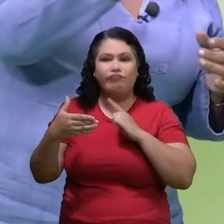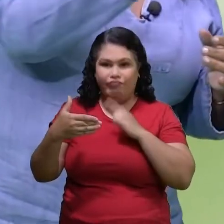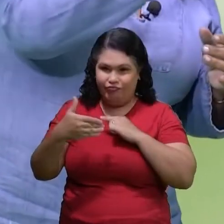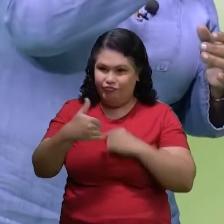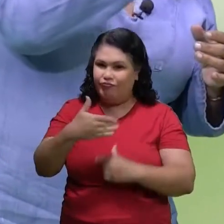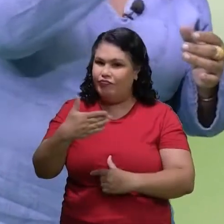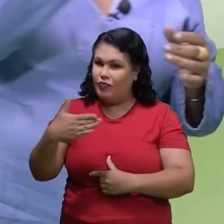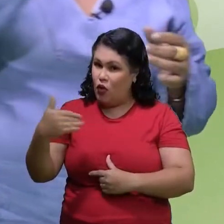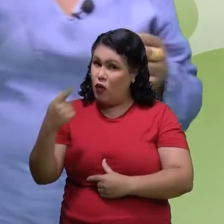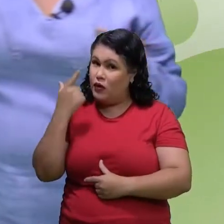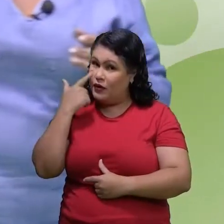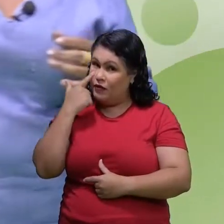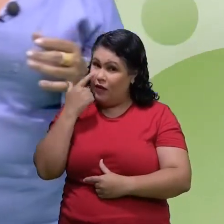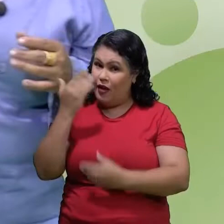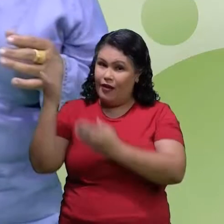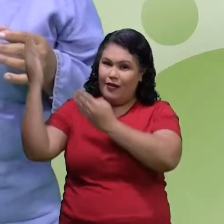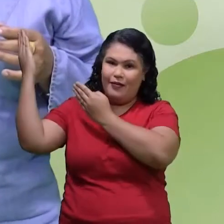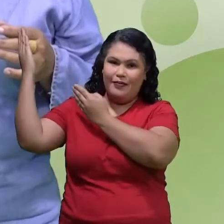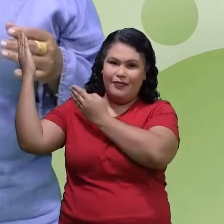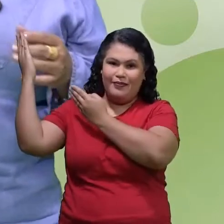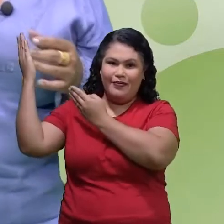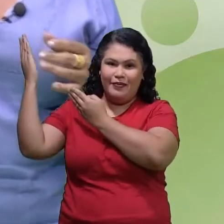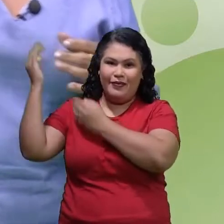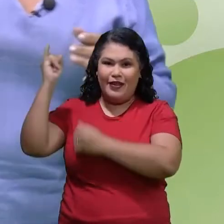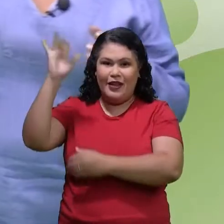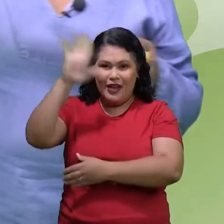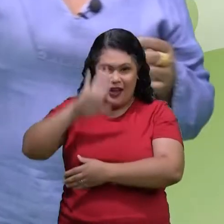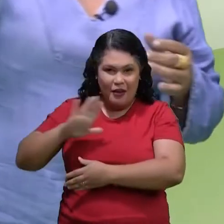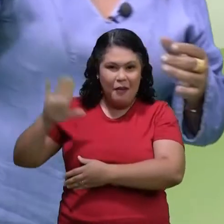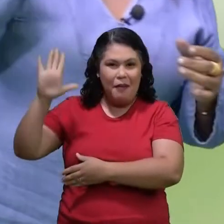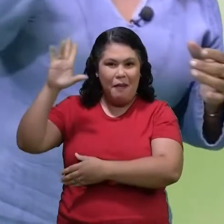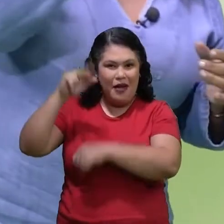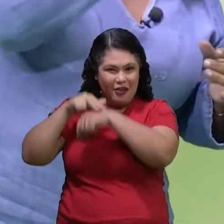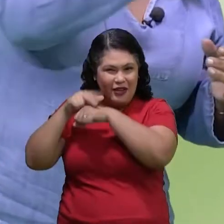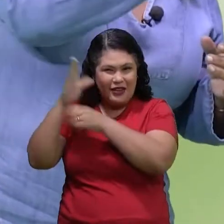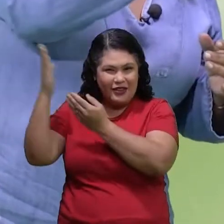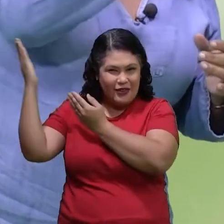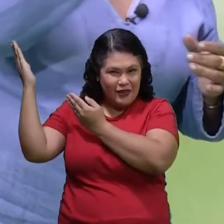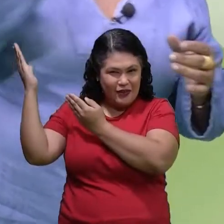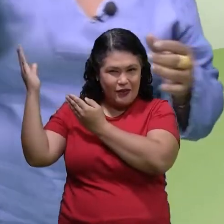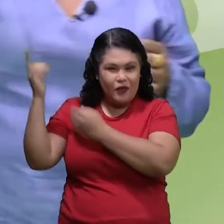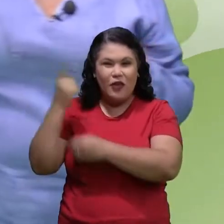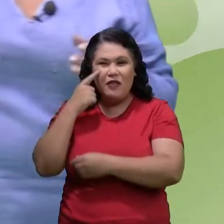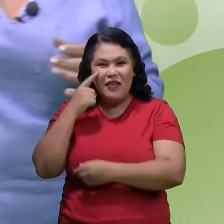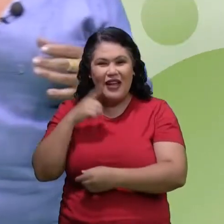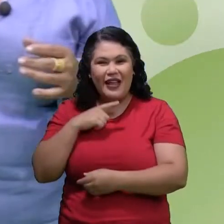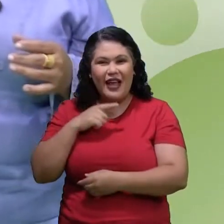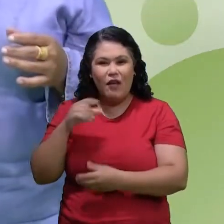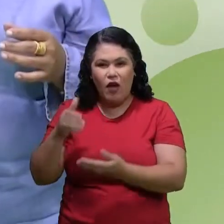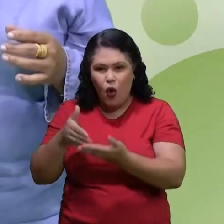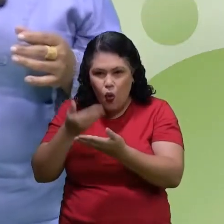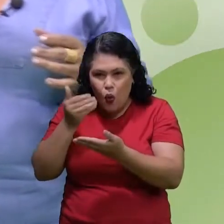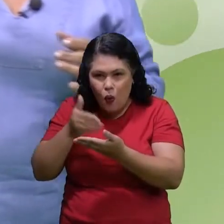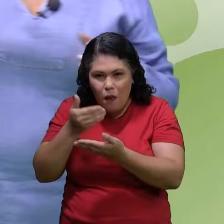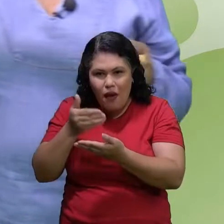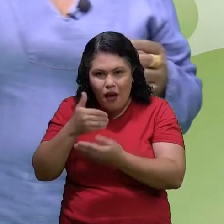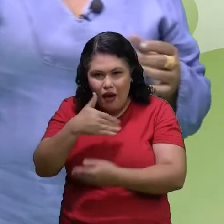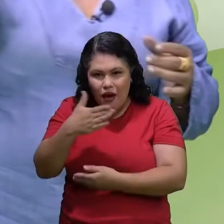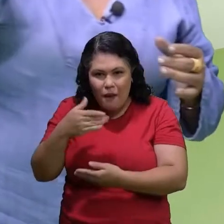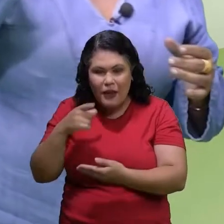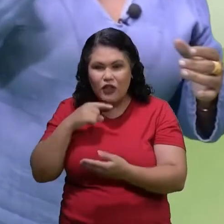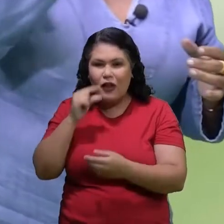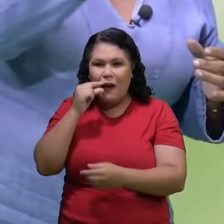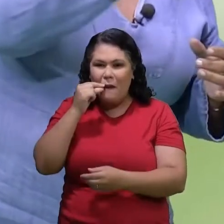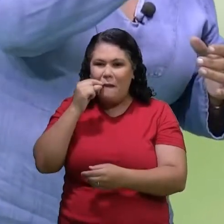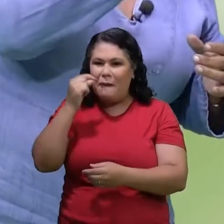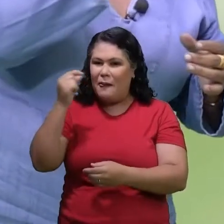aquela colunazinha dele, né, que quando nós comemos, sai aquele espinhaço, né, aquela espinha toda dentro